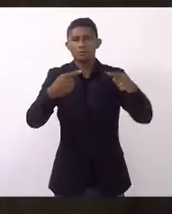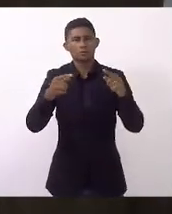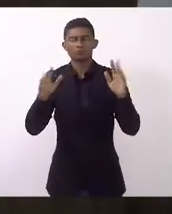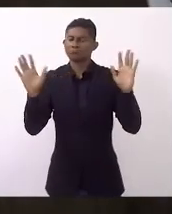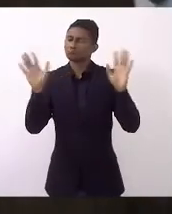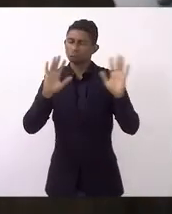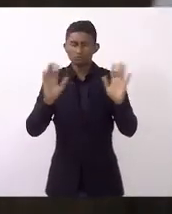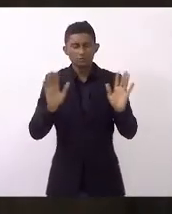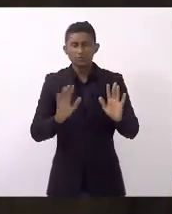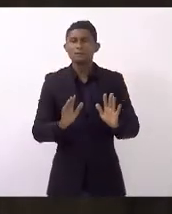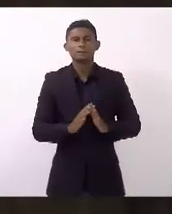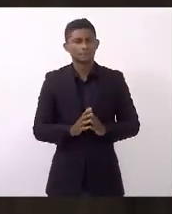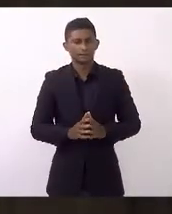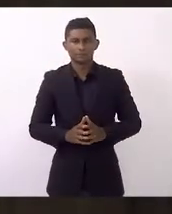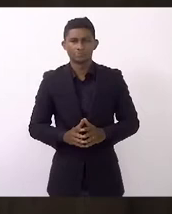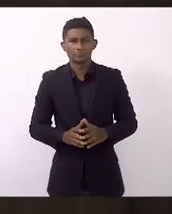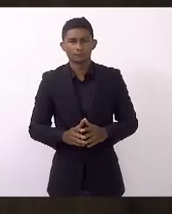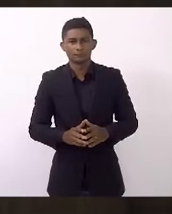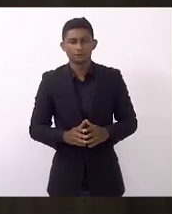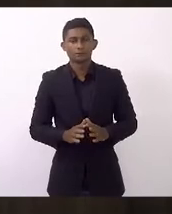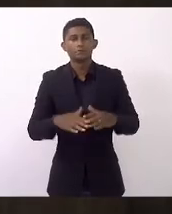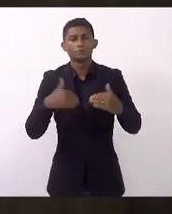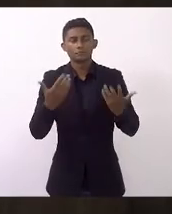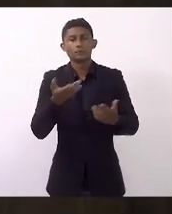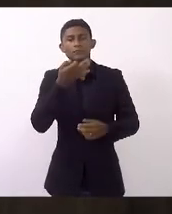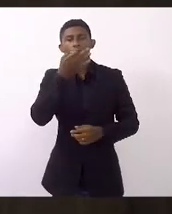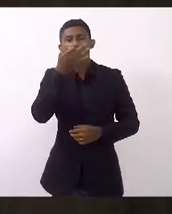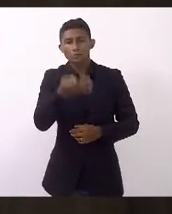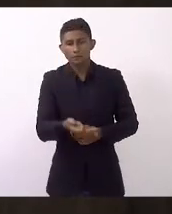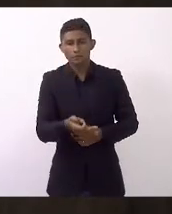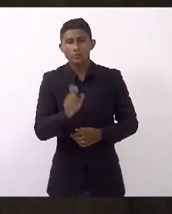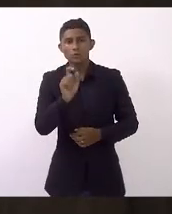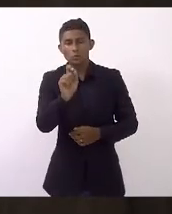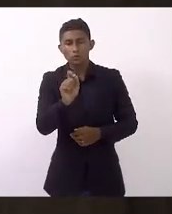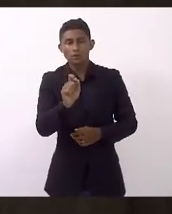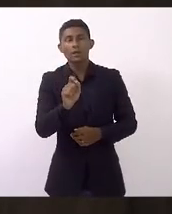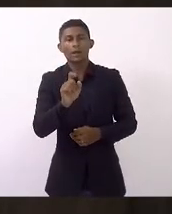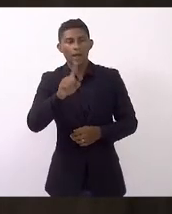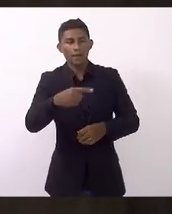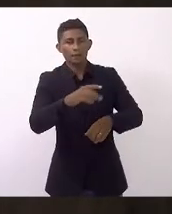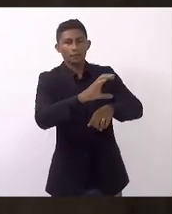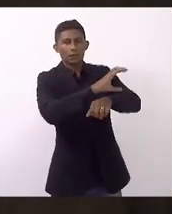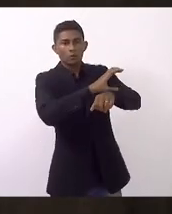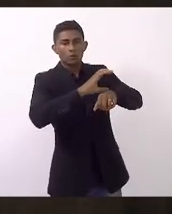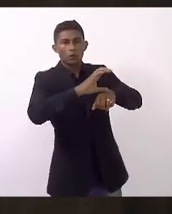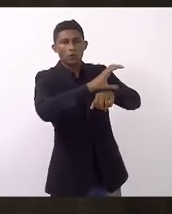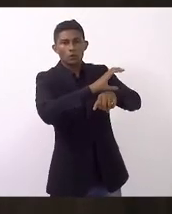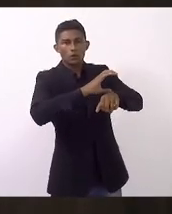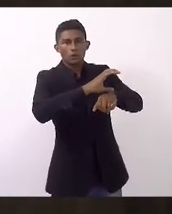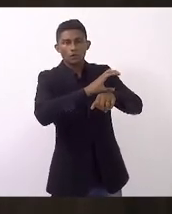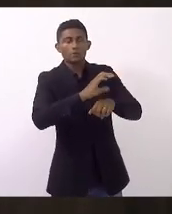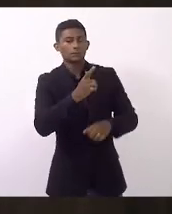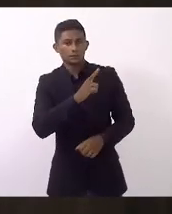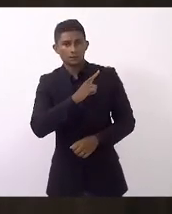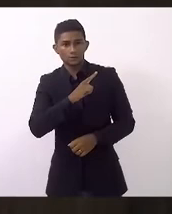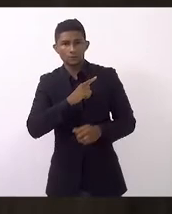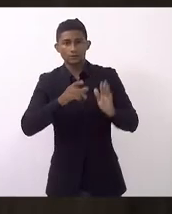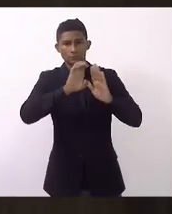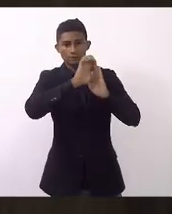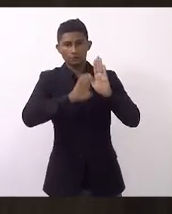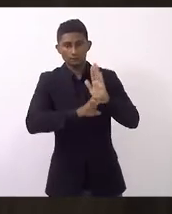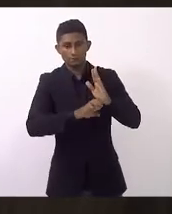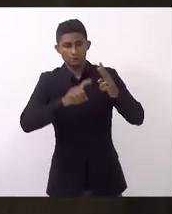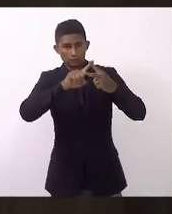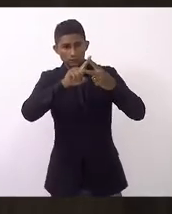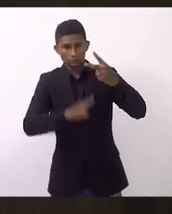Y ou Z. Então, parecer é pela constitucionalidade, com duas emendas, senhor